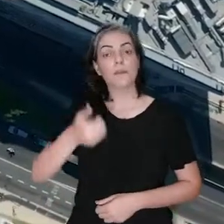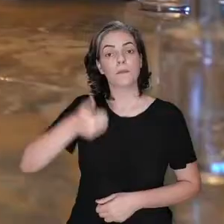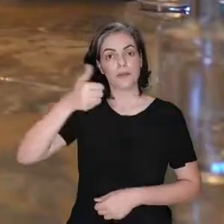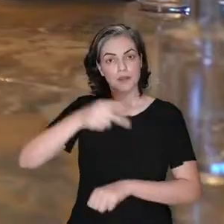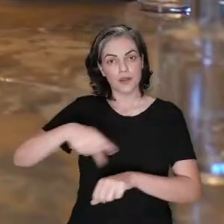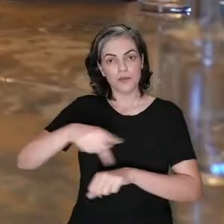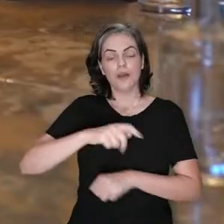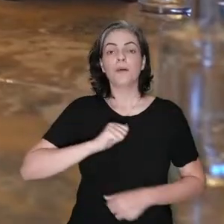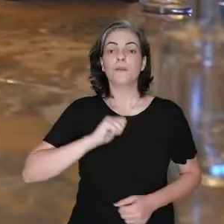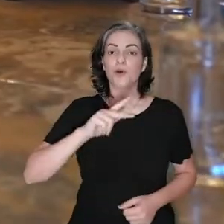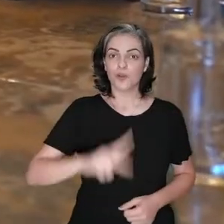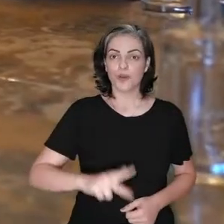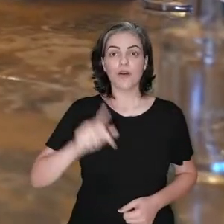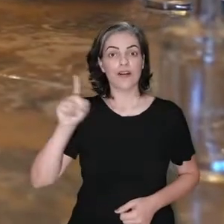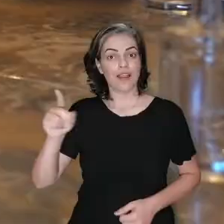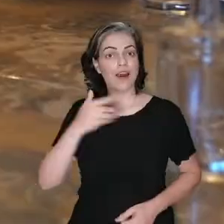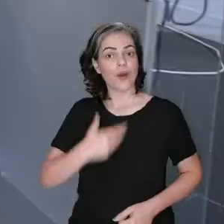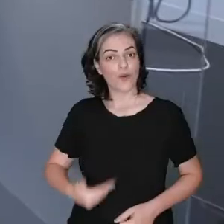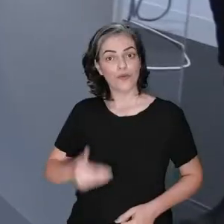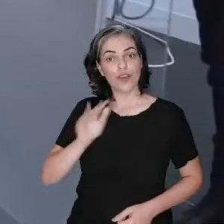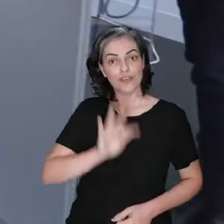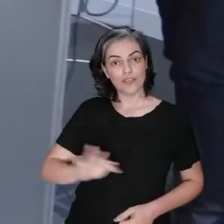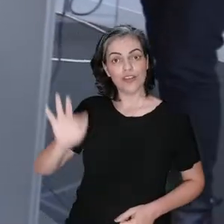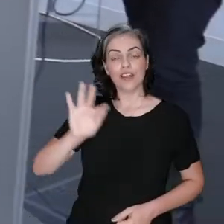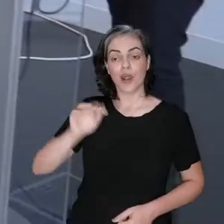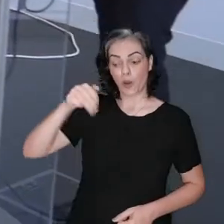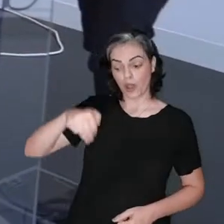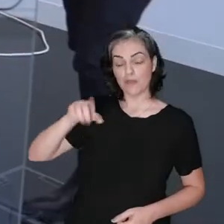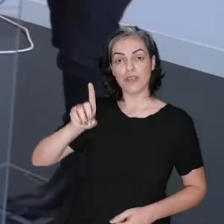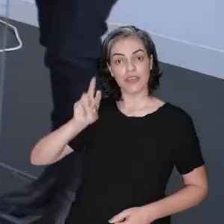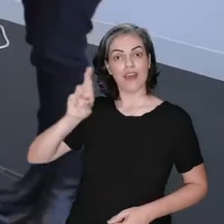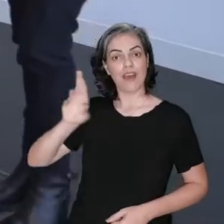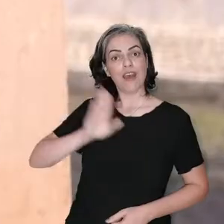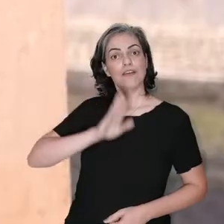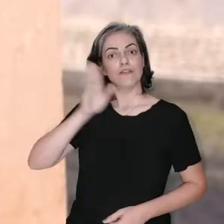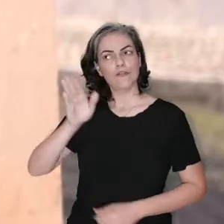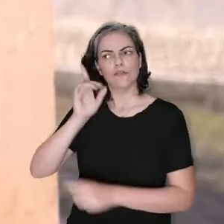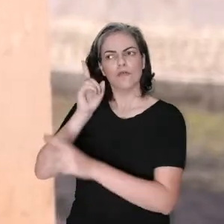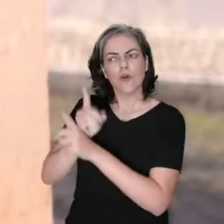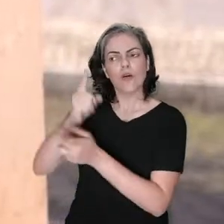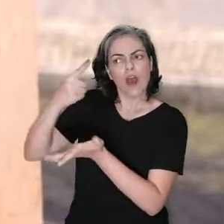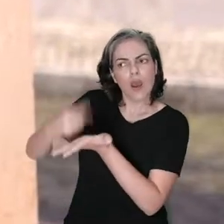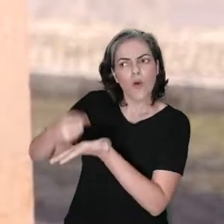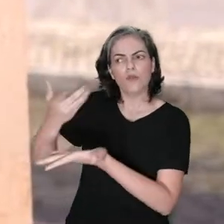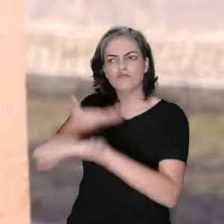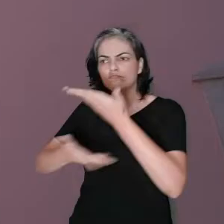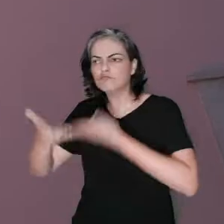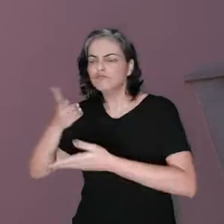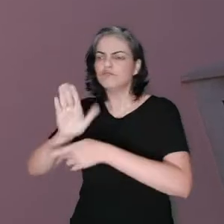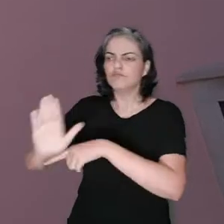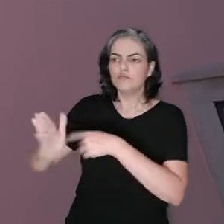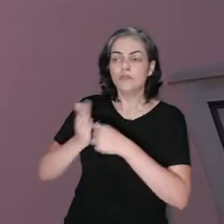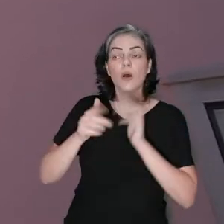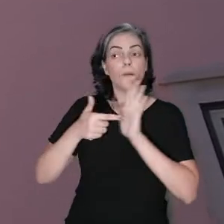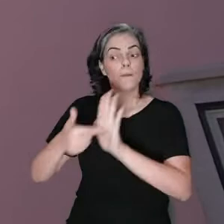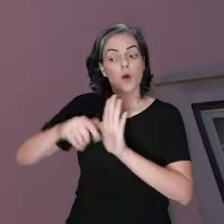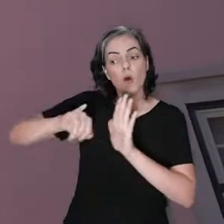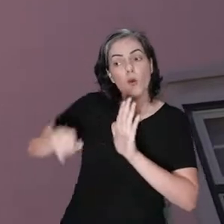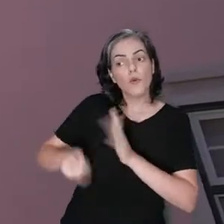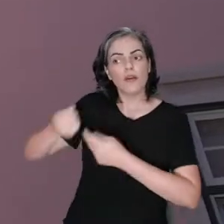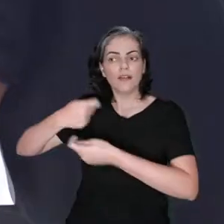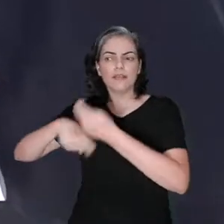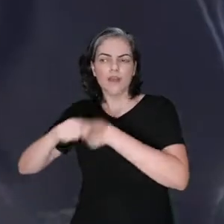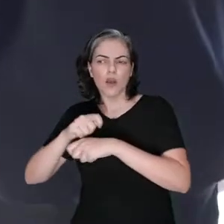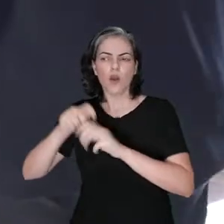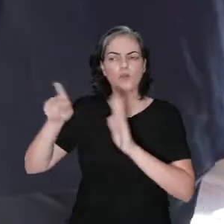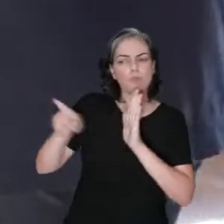parada, Portugal, onde o governo federal, por meio do MDR, firmou acordos de cooperação e apresentou oportunidades de investimentos